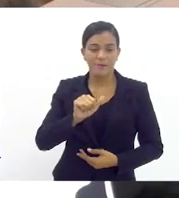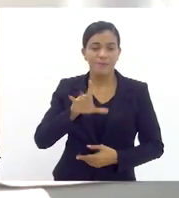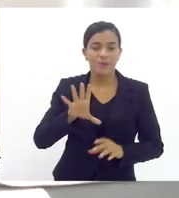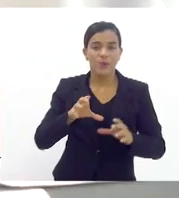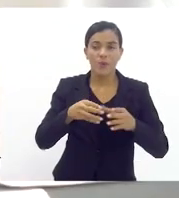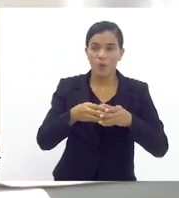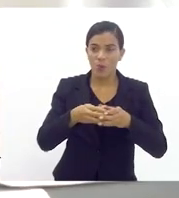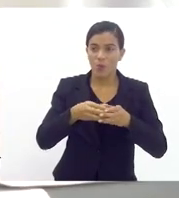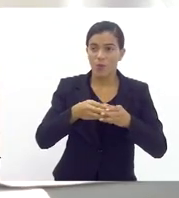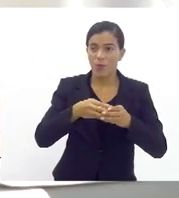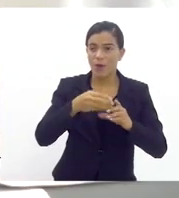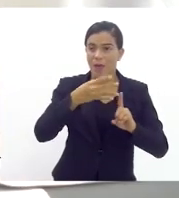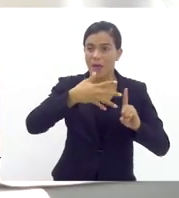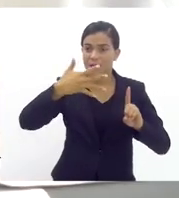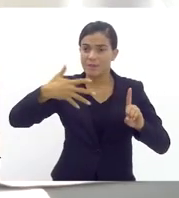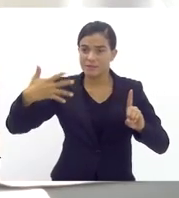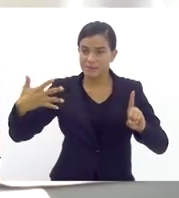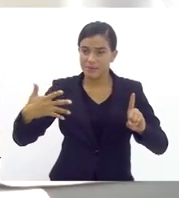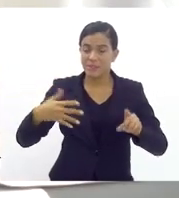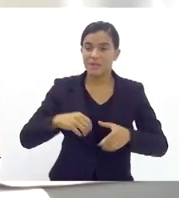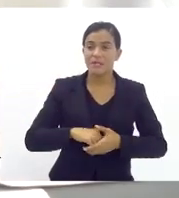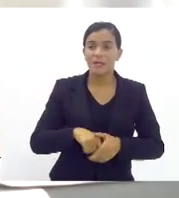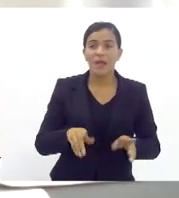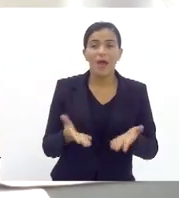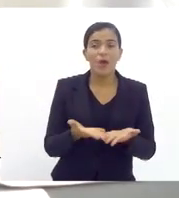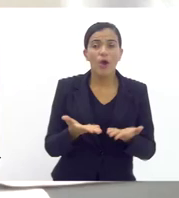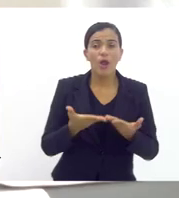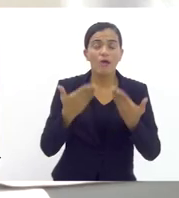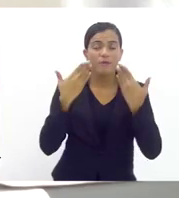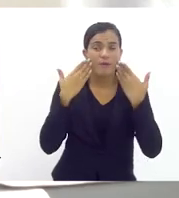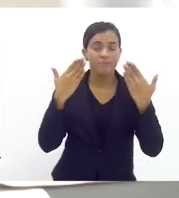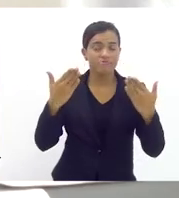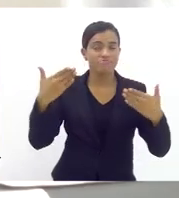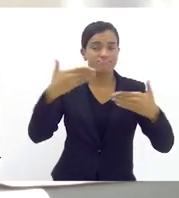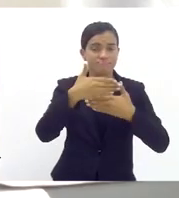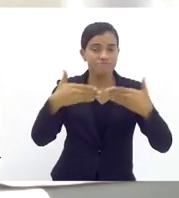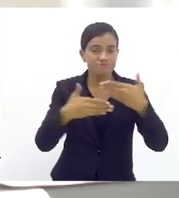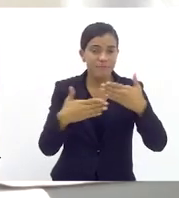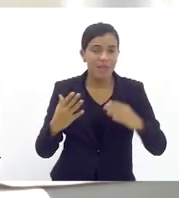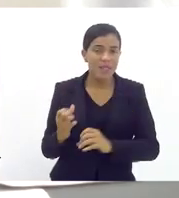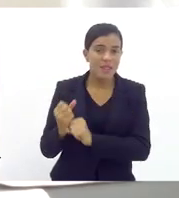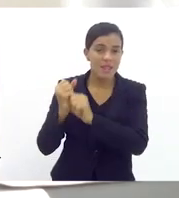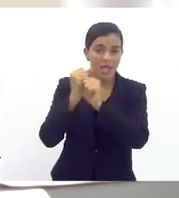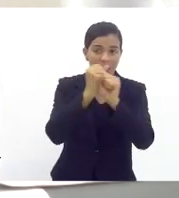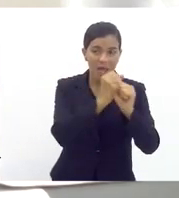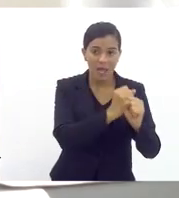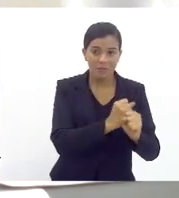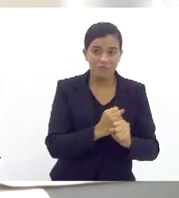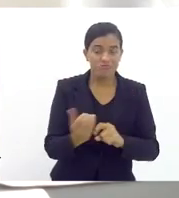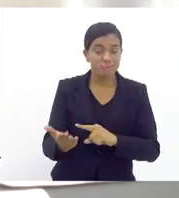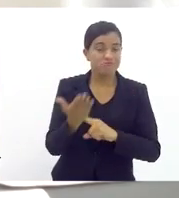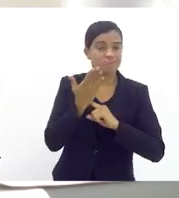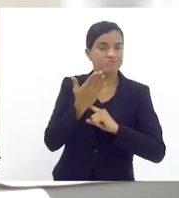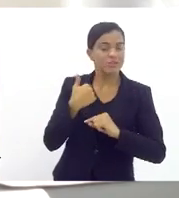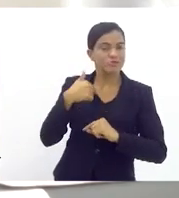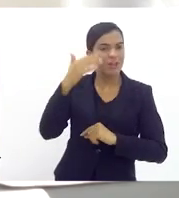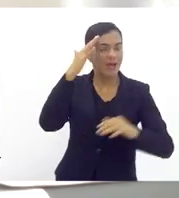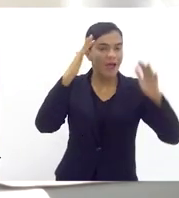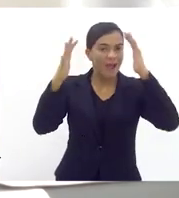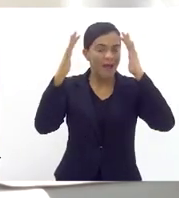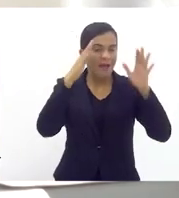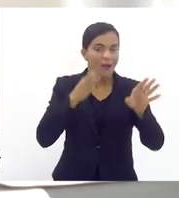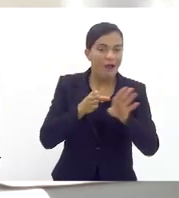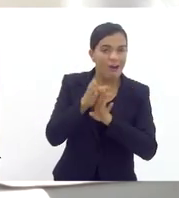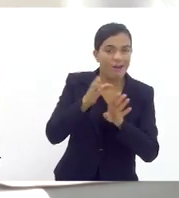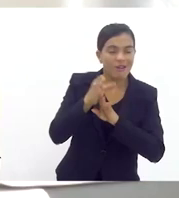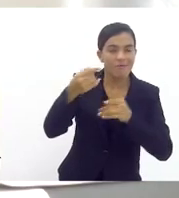do Grupo Pela Vida, que vai apresentar para nós, em forma de slides, alguns dados que ajudam a gente a orientar as políticas